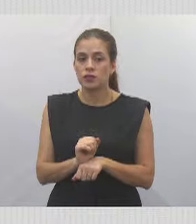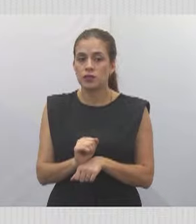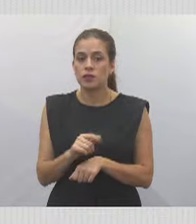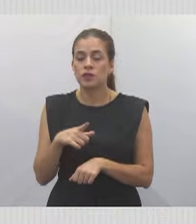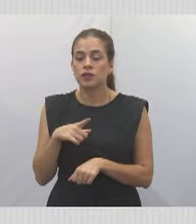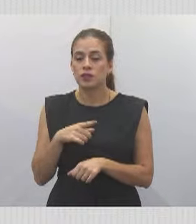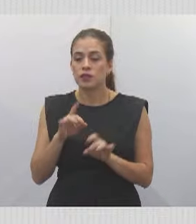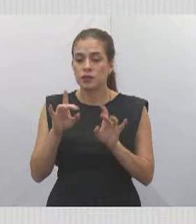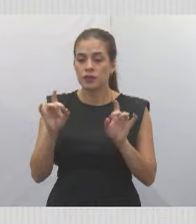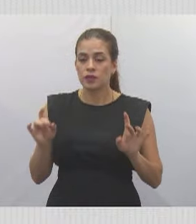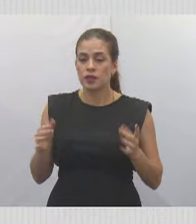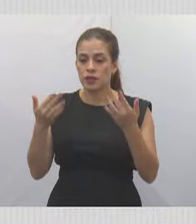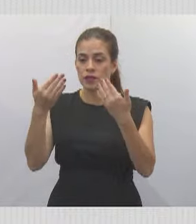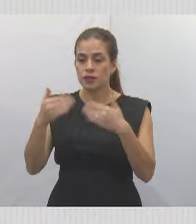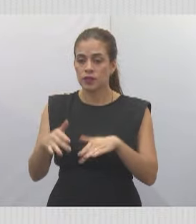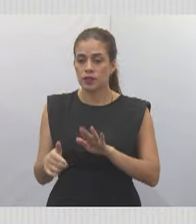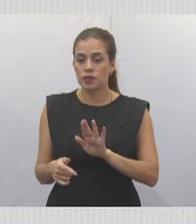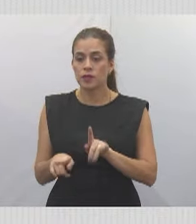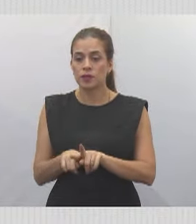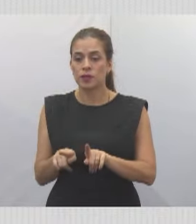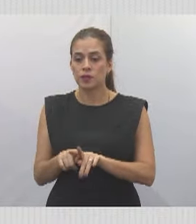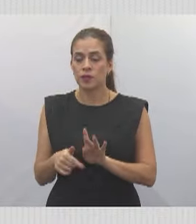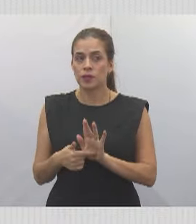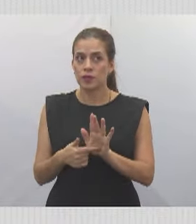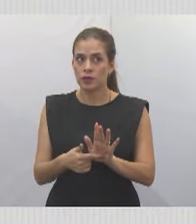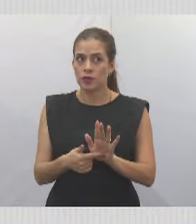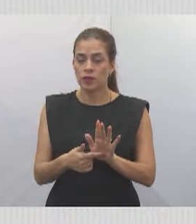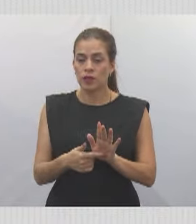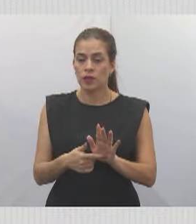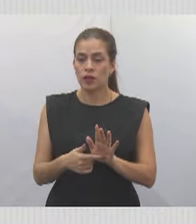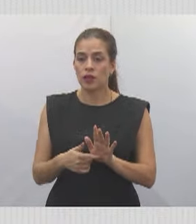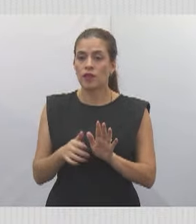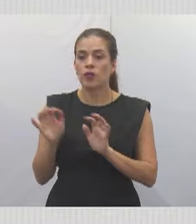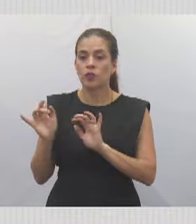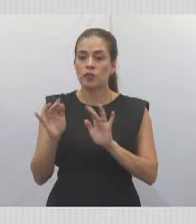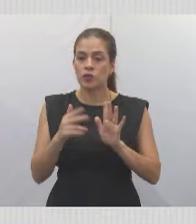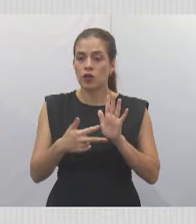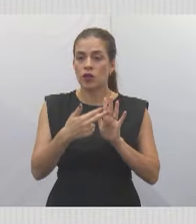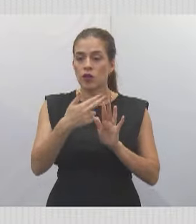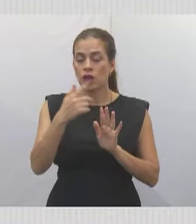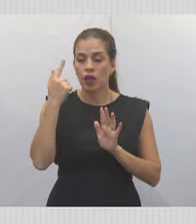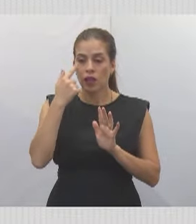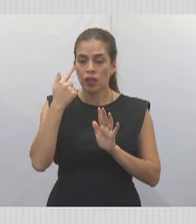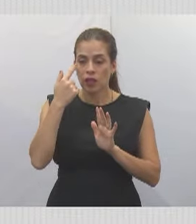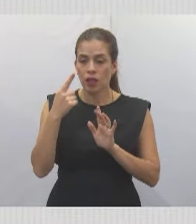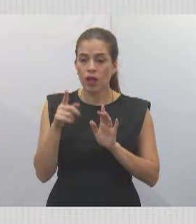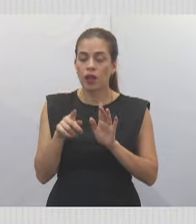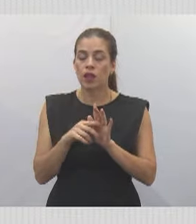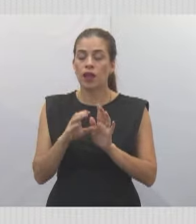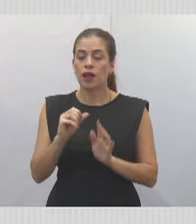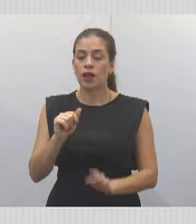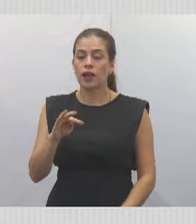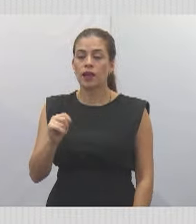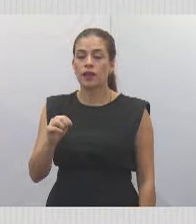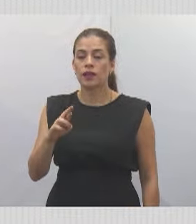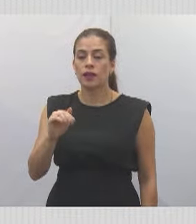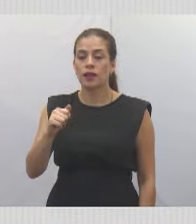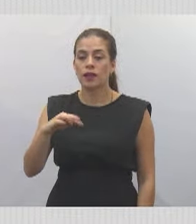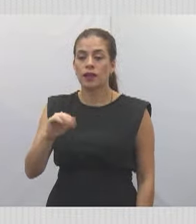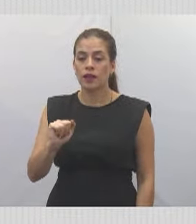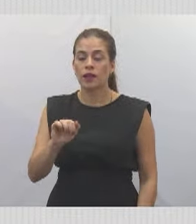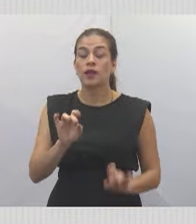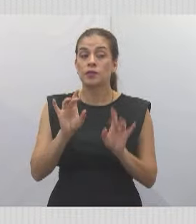avaliações, porém a gente dá destaque no mutirão que será realizado na Santa Casa de Catarata, e lembrando que as especialidades oscilam